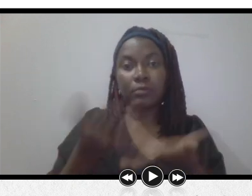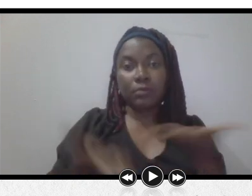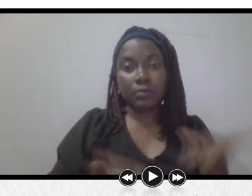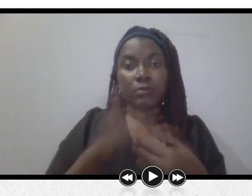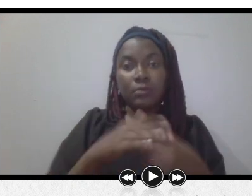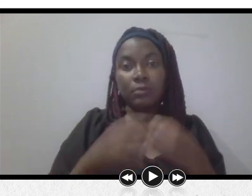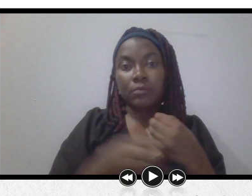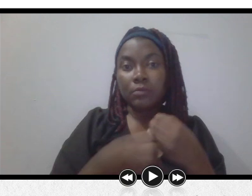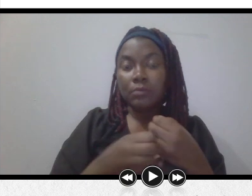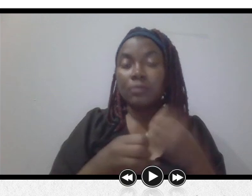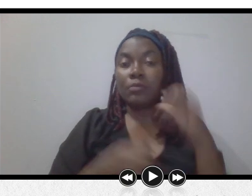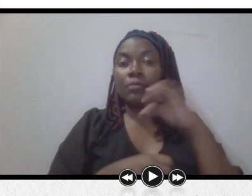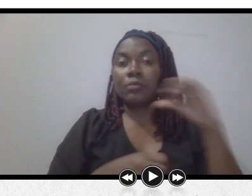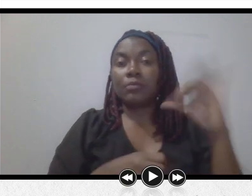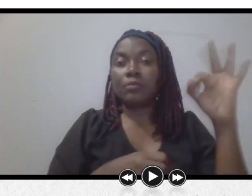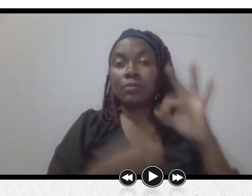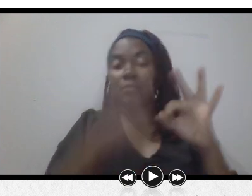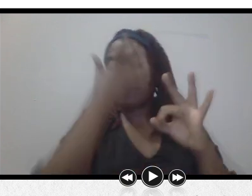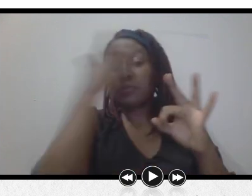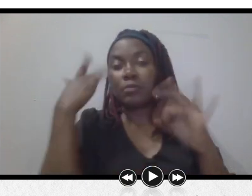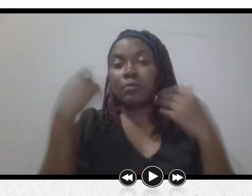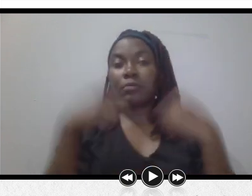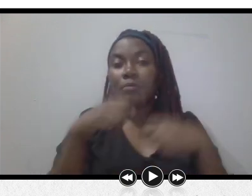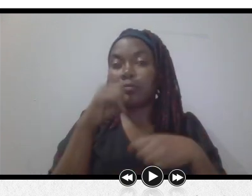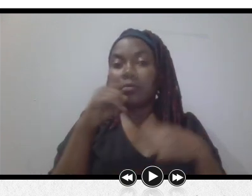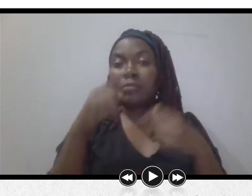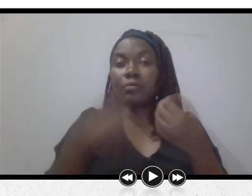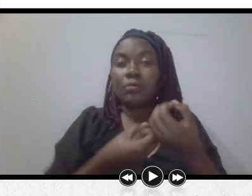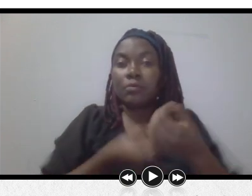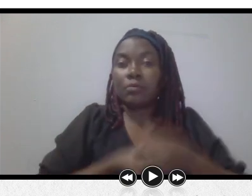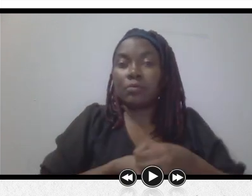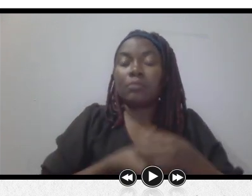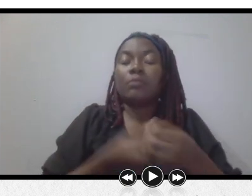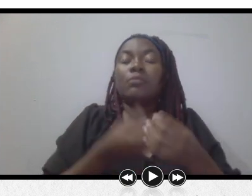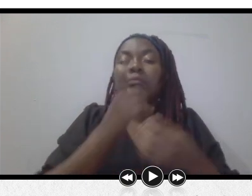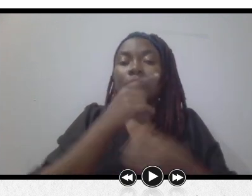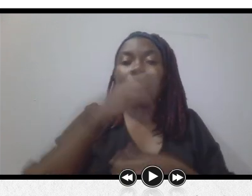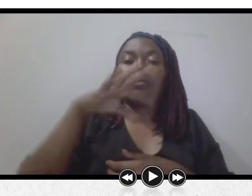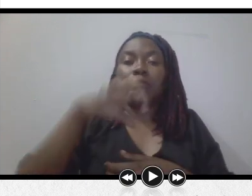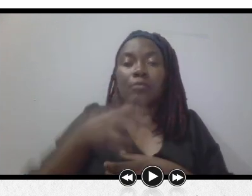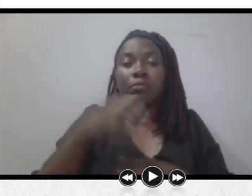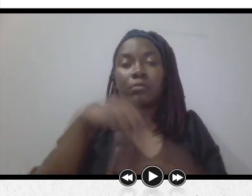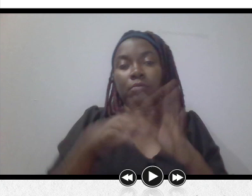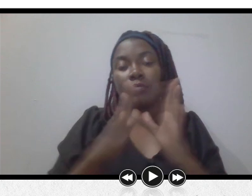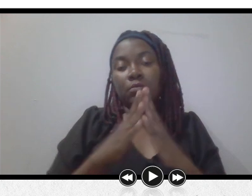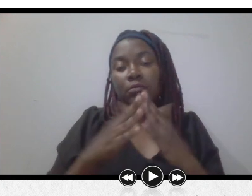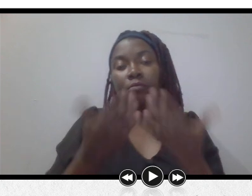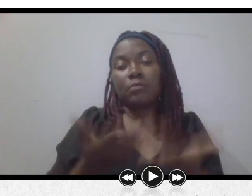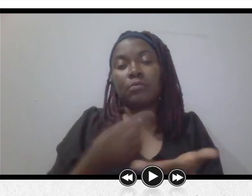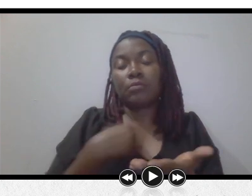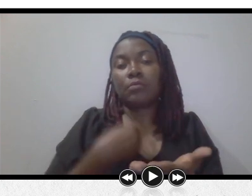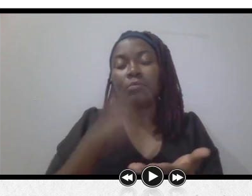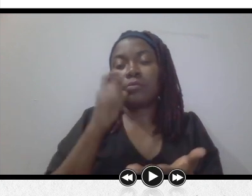e 99% das pessoas precisam ter água encanada, água na torneira das suas casas. Isso que a gente chama